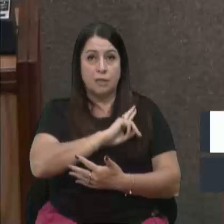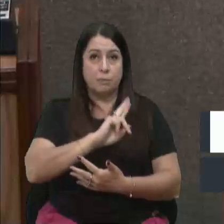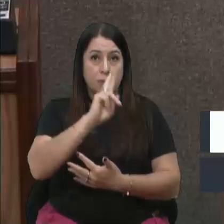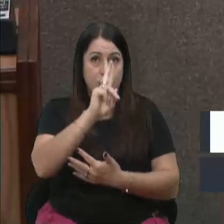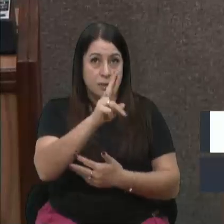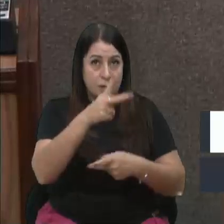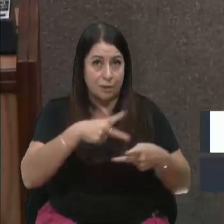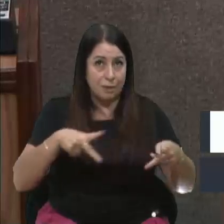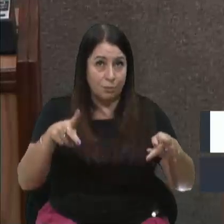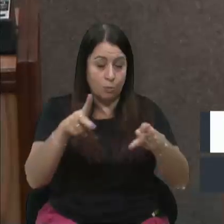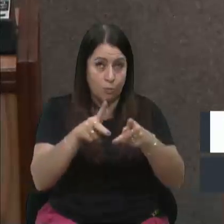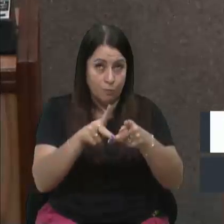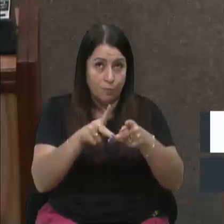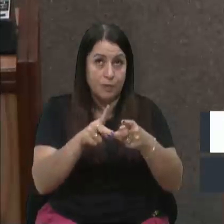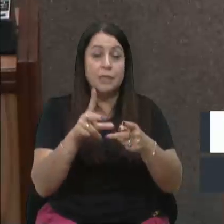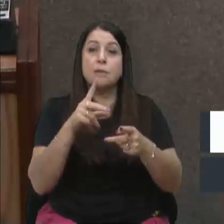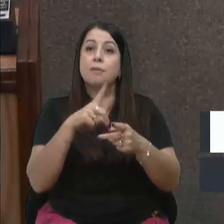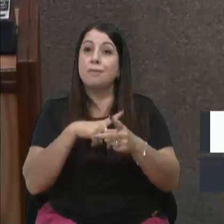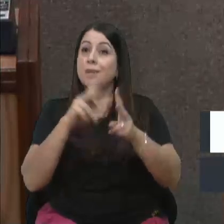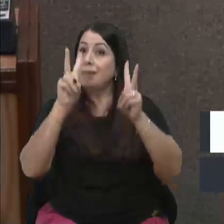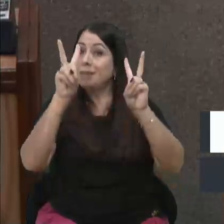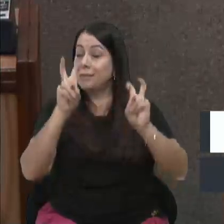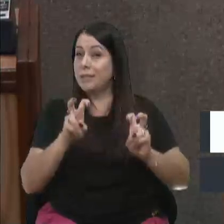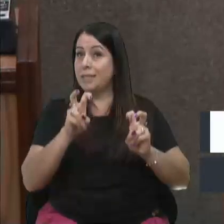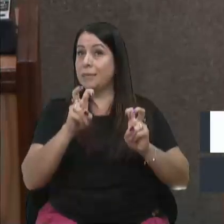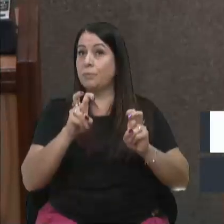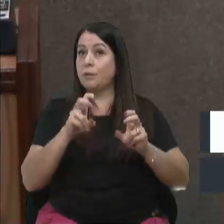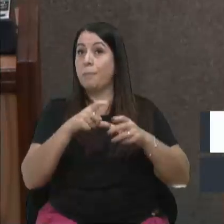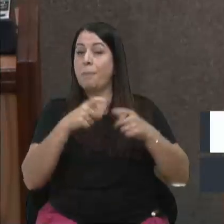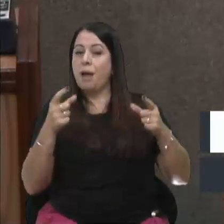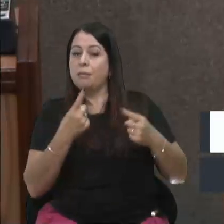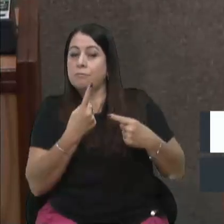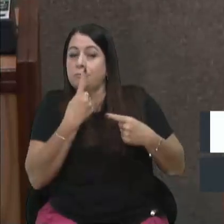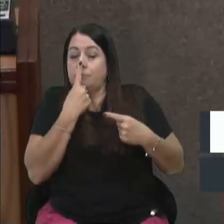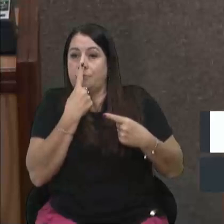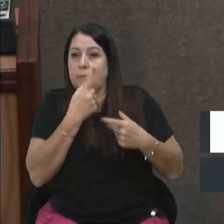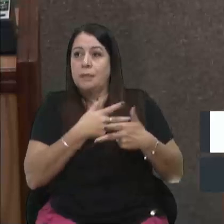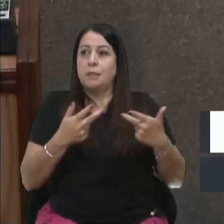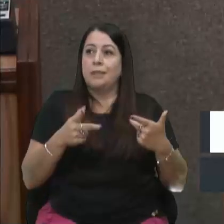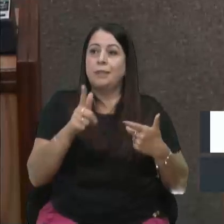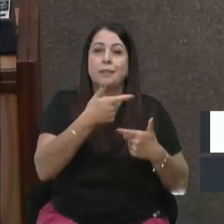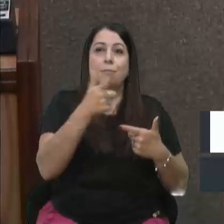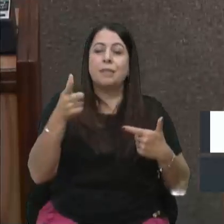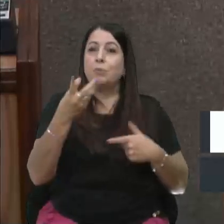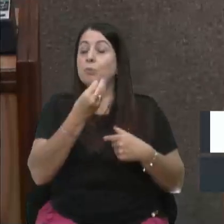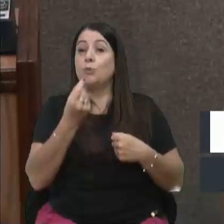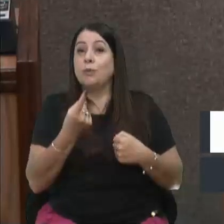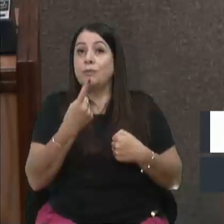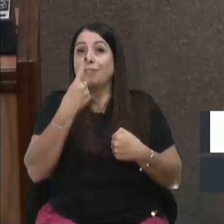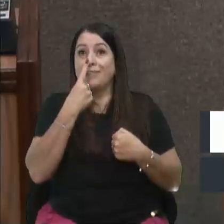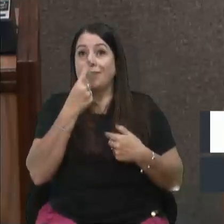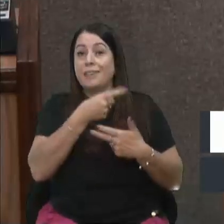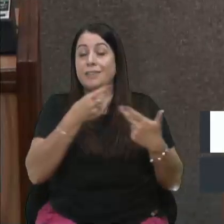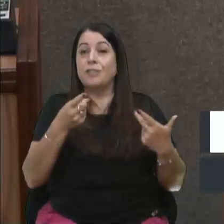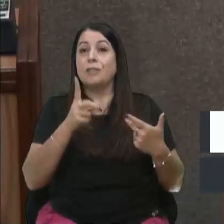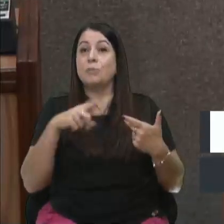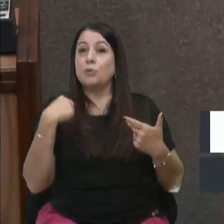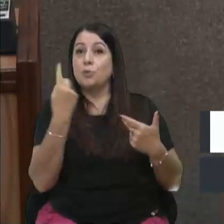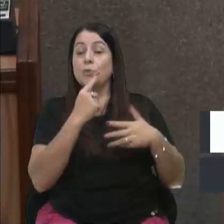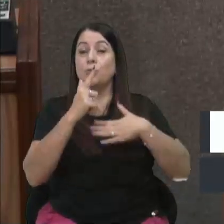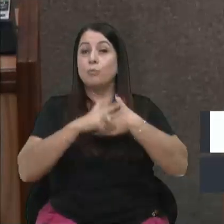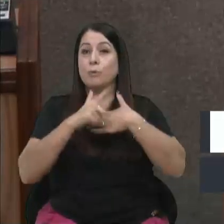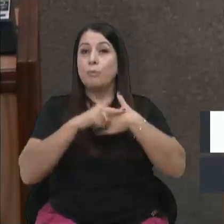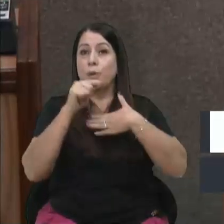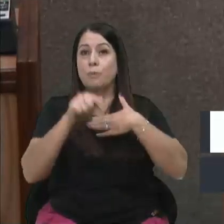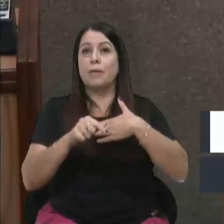representamos a população. E tem temas que a gente tem maior afinidade, tem temas que a gente não tem tanta afinidade, mas o nosso papel